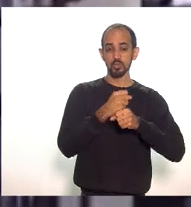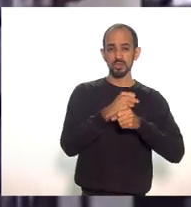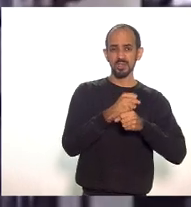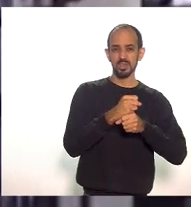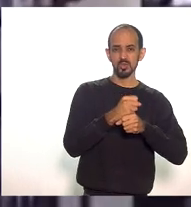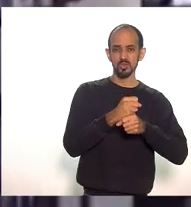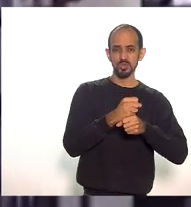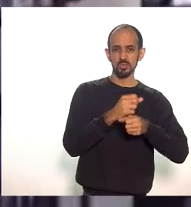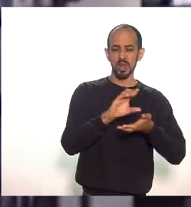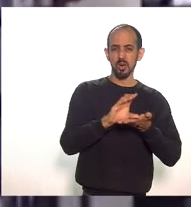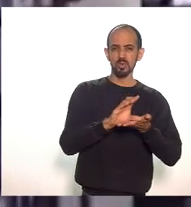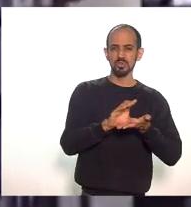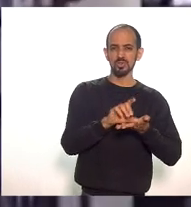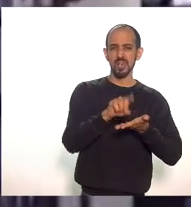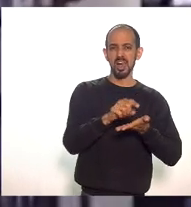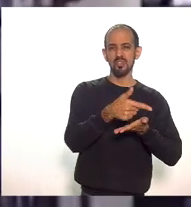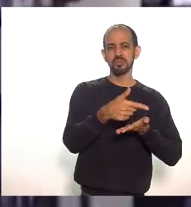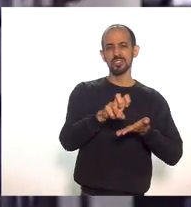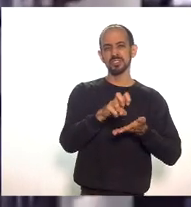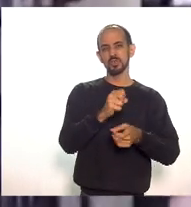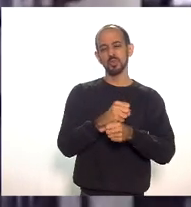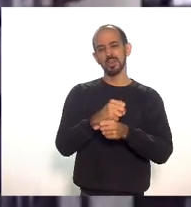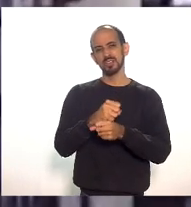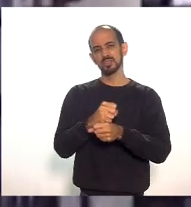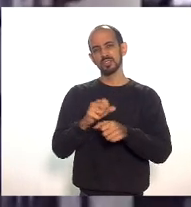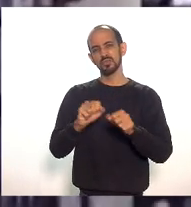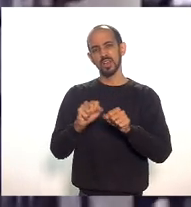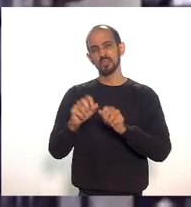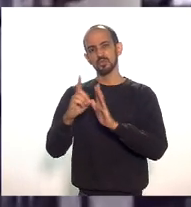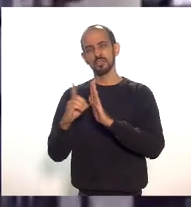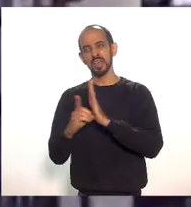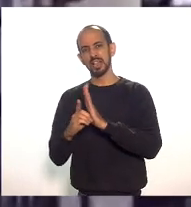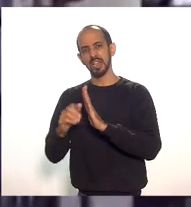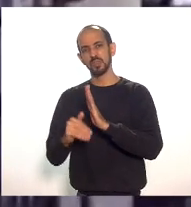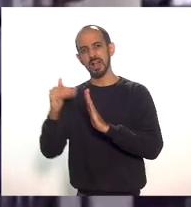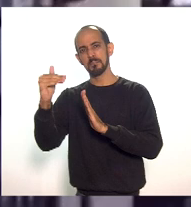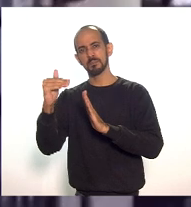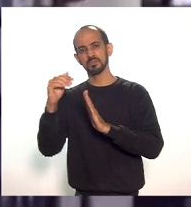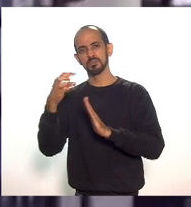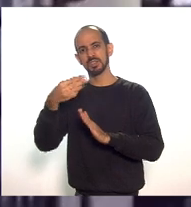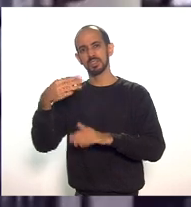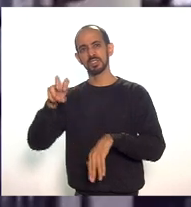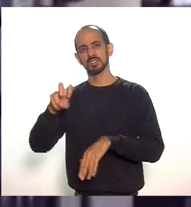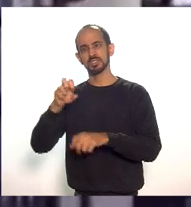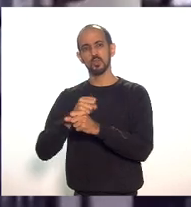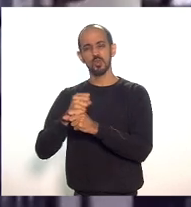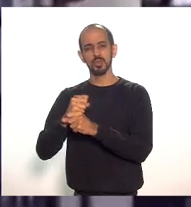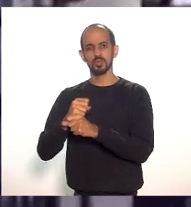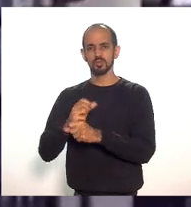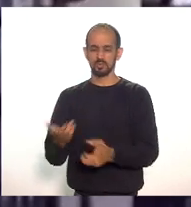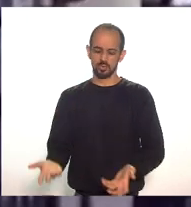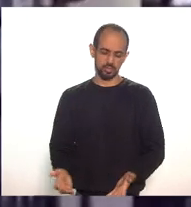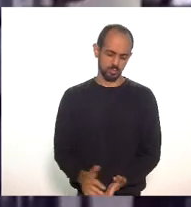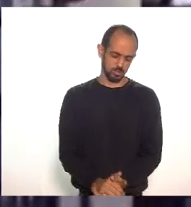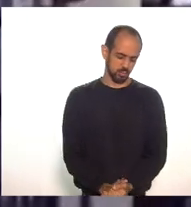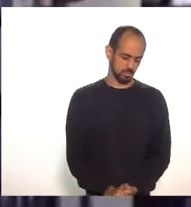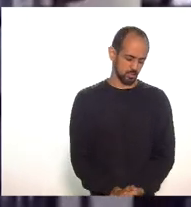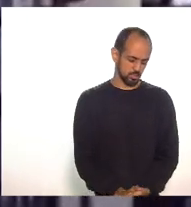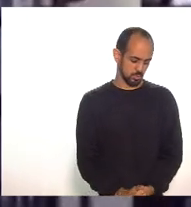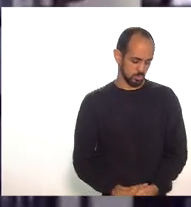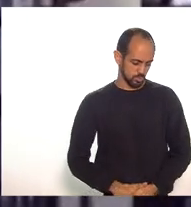25 anos então faz um Detran exatamente passam de 25 anos para 35 anos